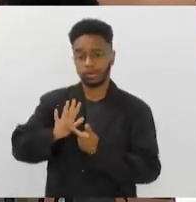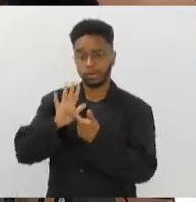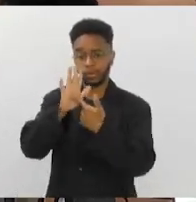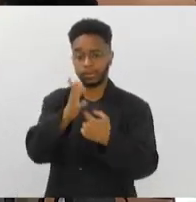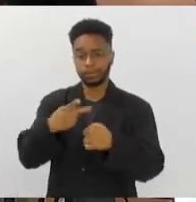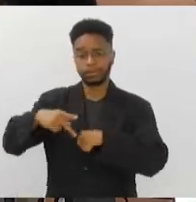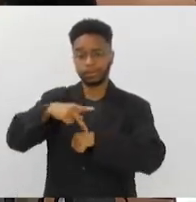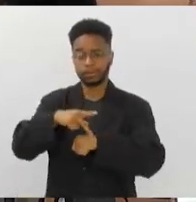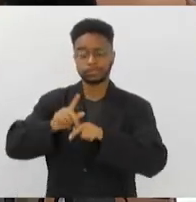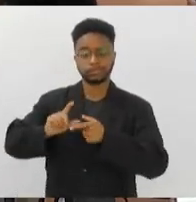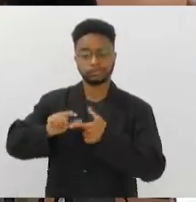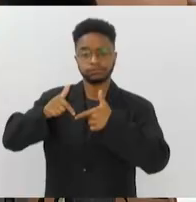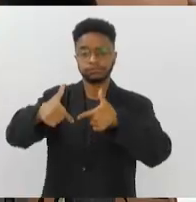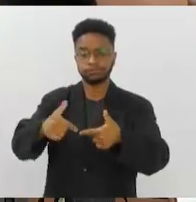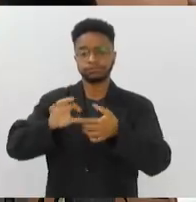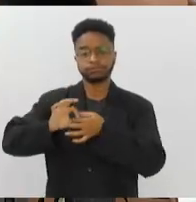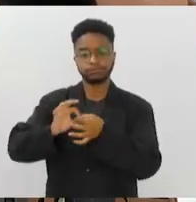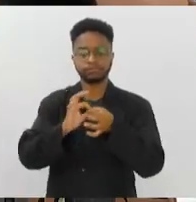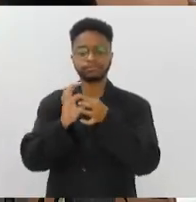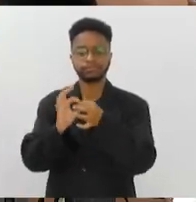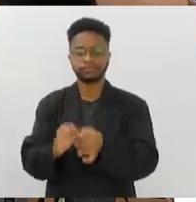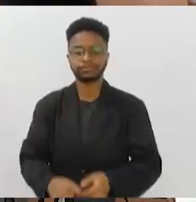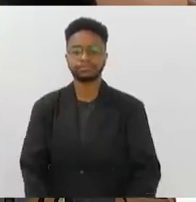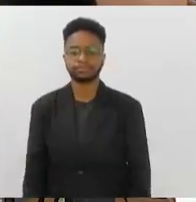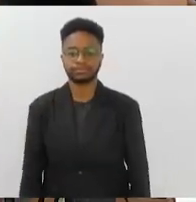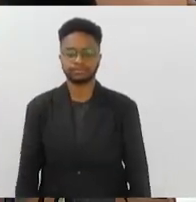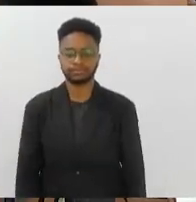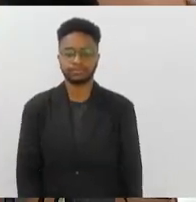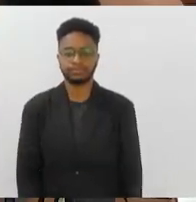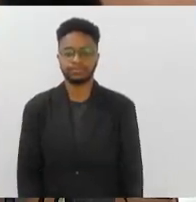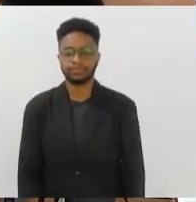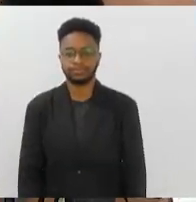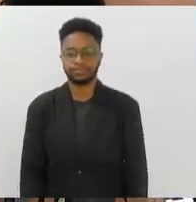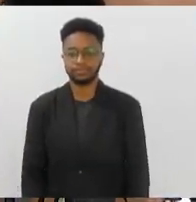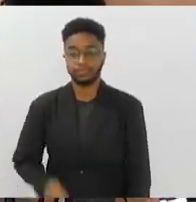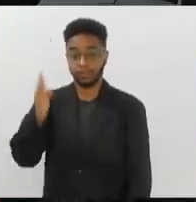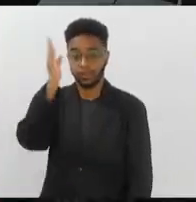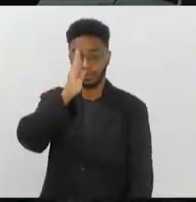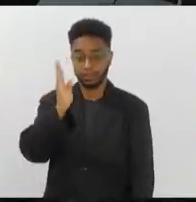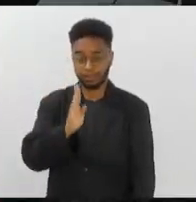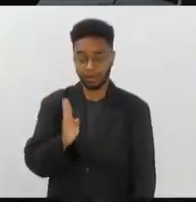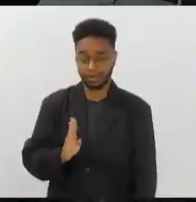Faz um país que nesse jamelões.